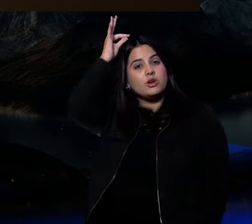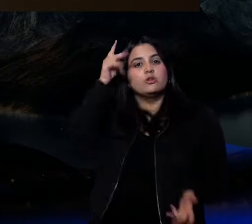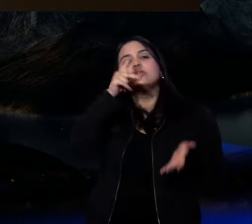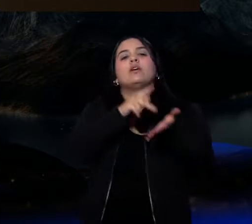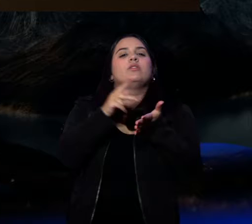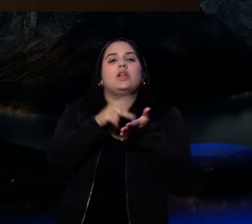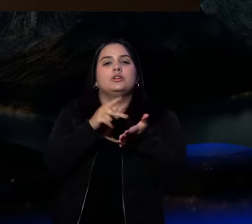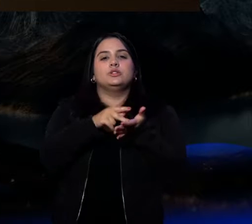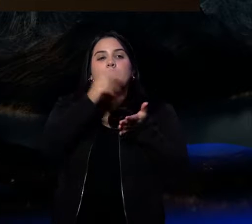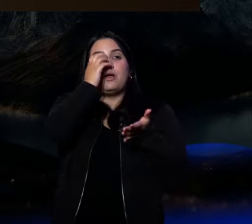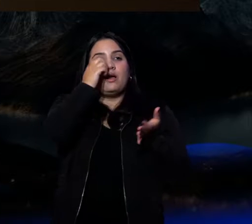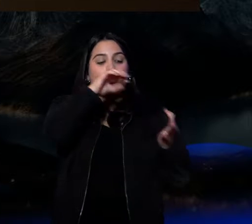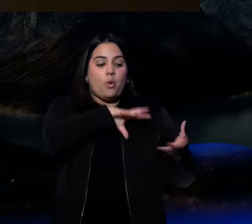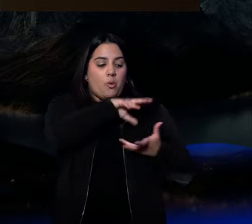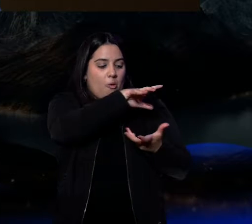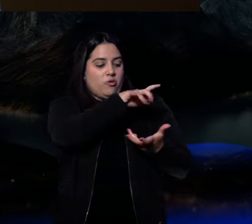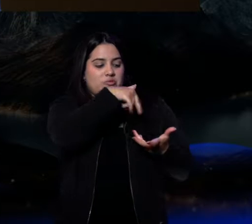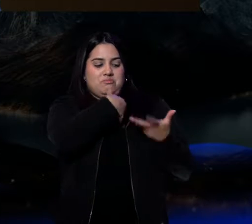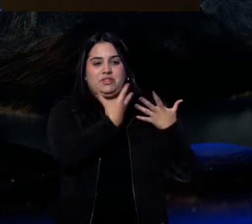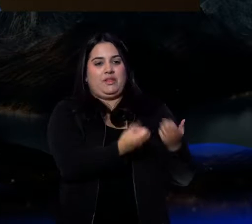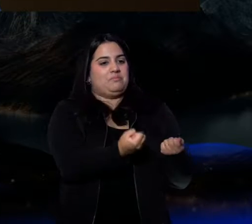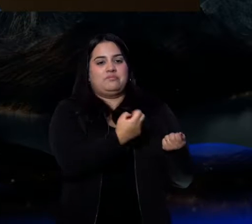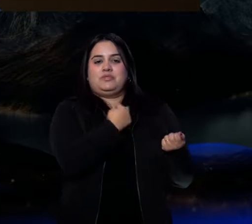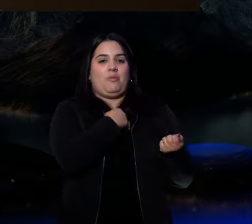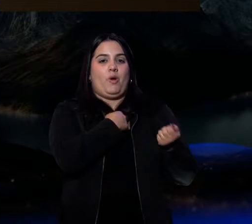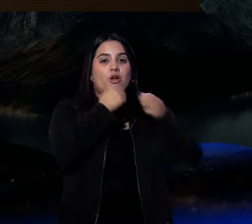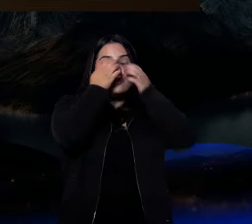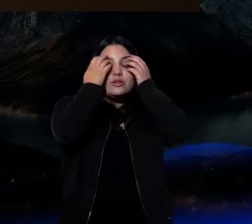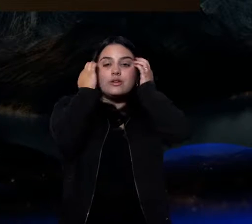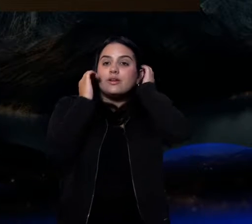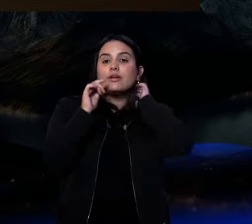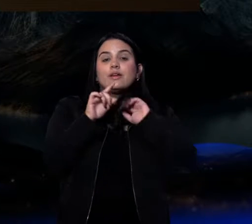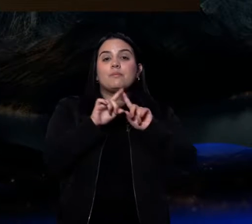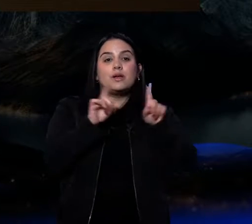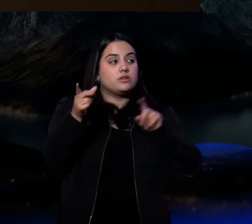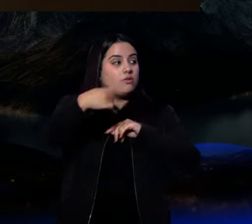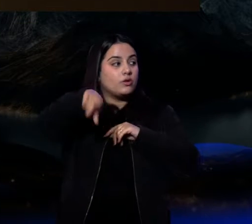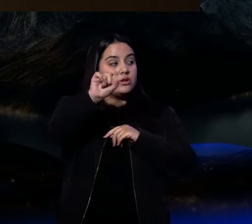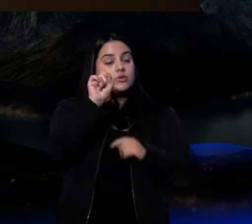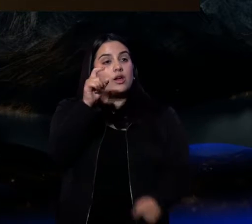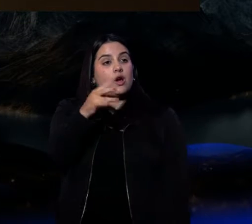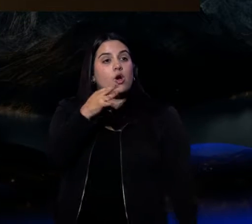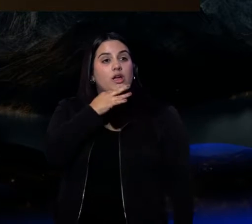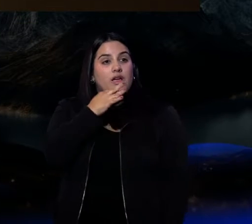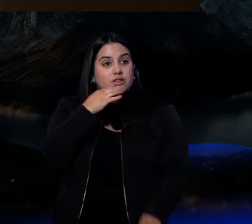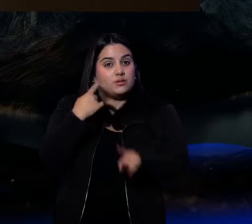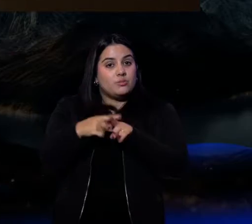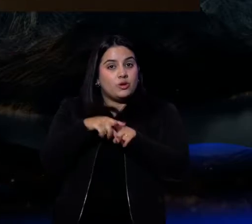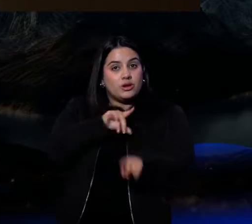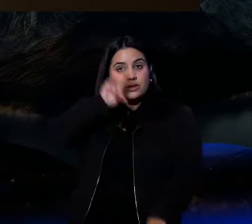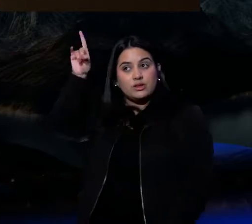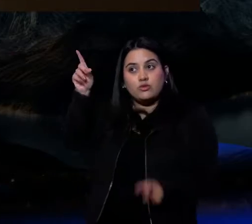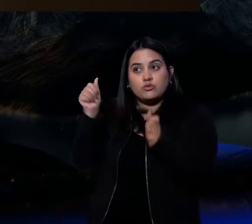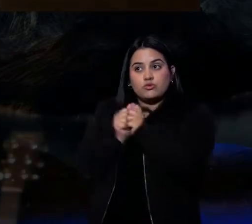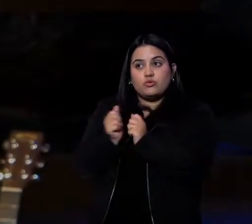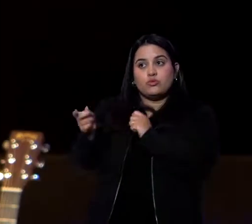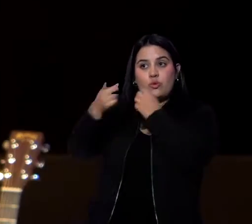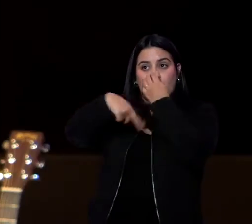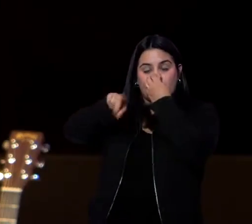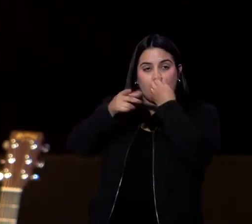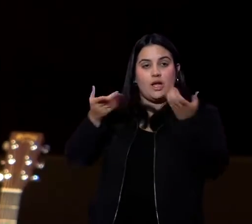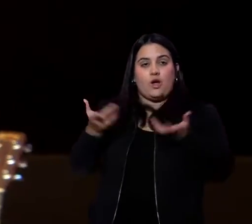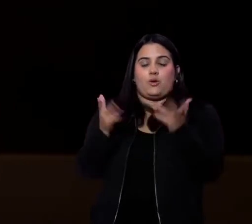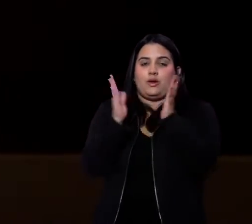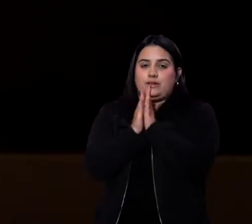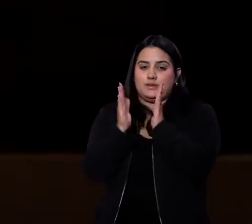recebê-lo, porque não o vê nem o conhece. Vocês, porém, o conhecem, pois ele vive com vocês, e estará com vocês. Feche teu